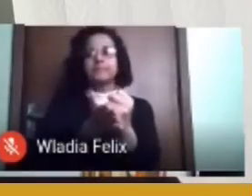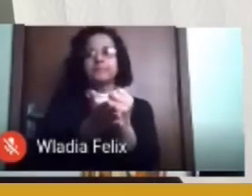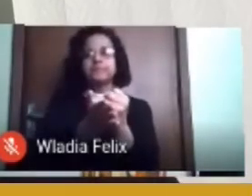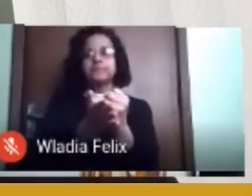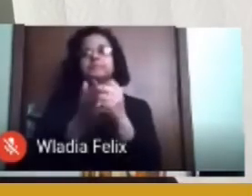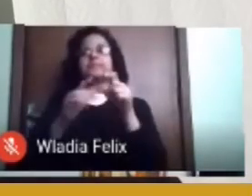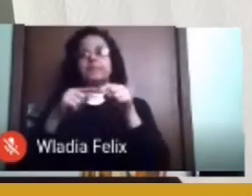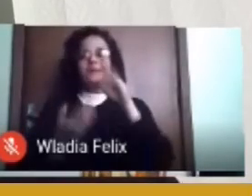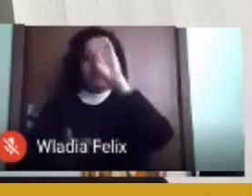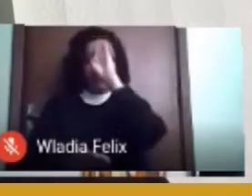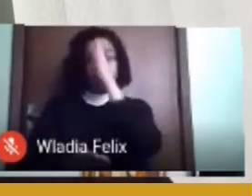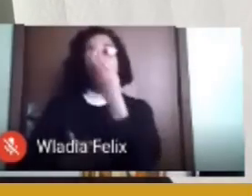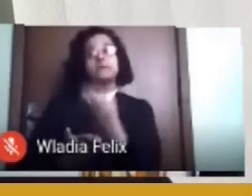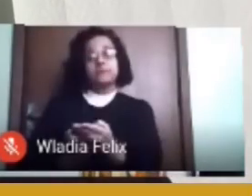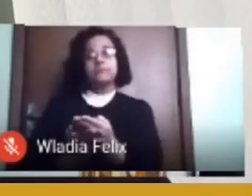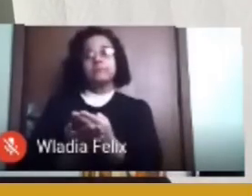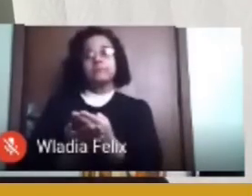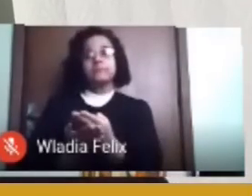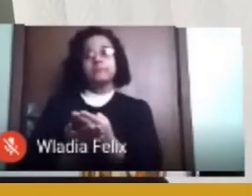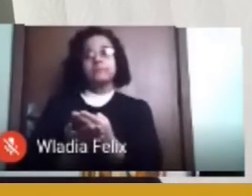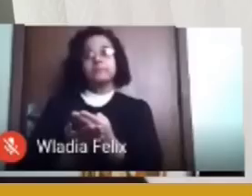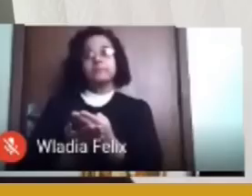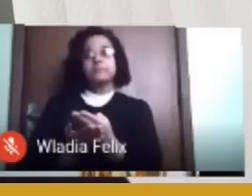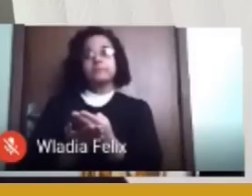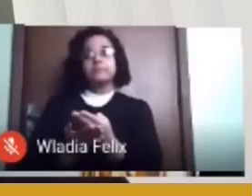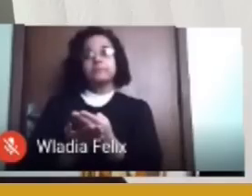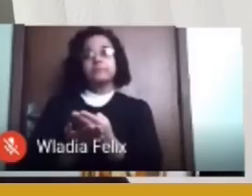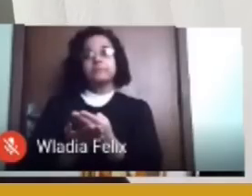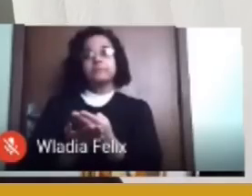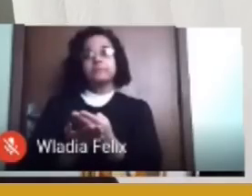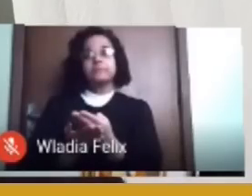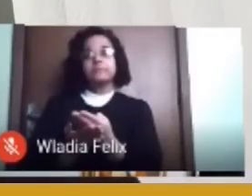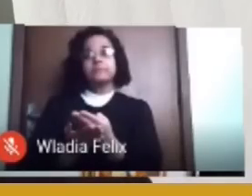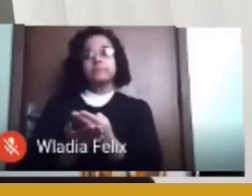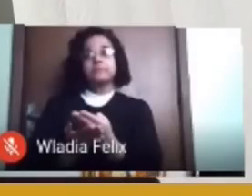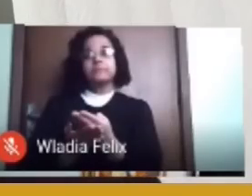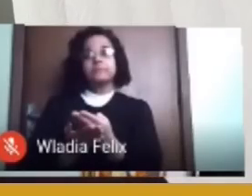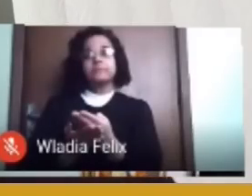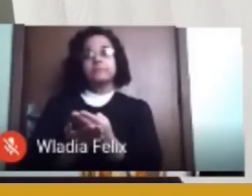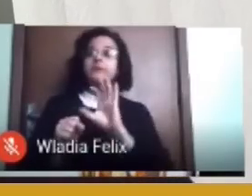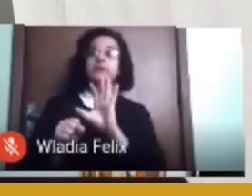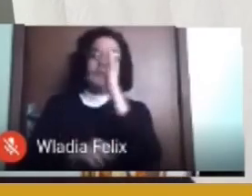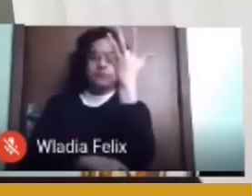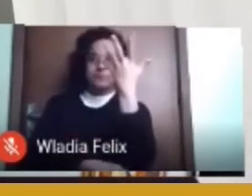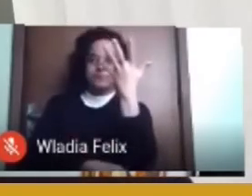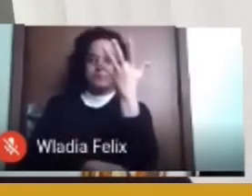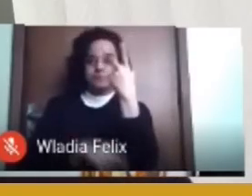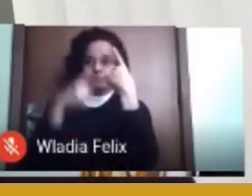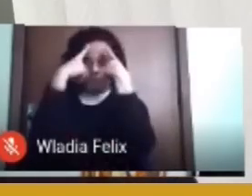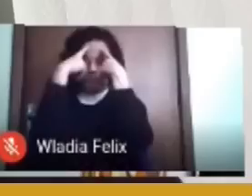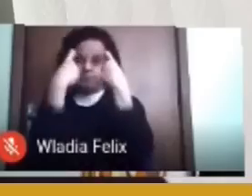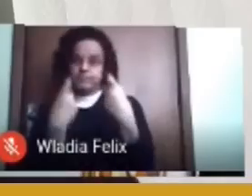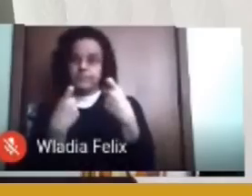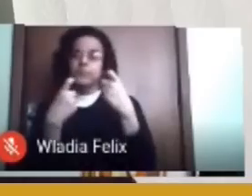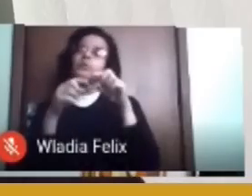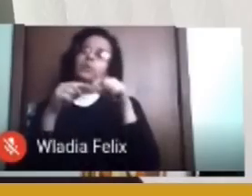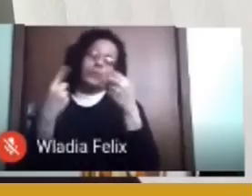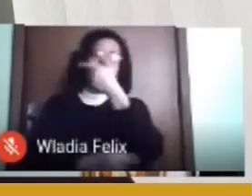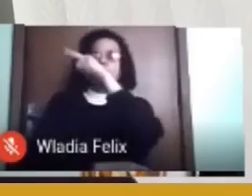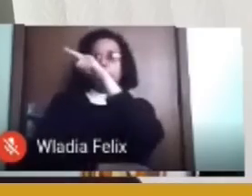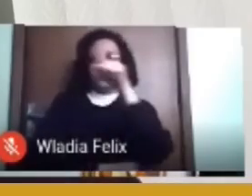quando ocorrer esse tipo de violência, ou entre outras, próximos de nós. Então, acredito que a minha pergunta que